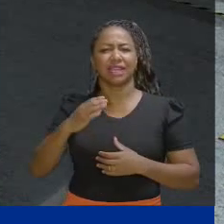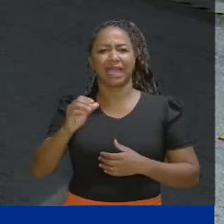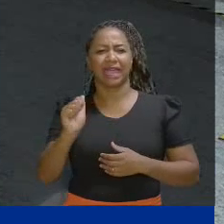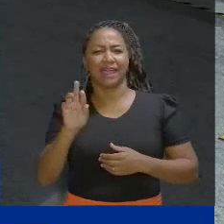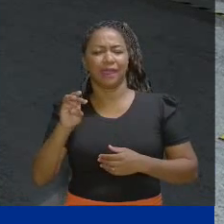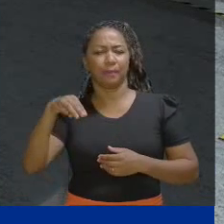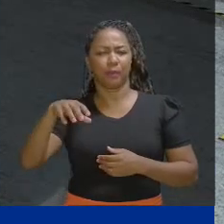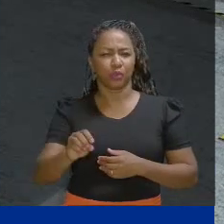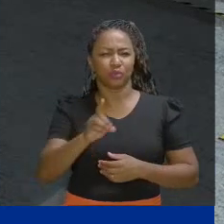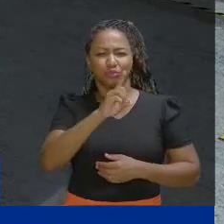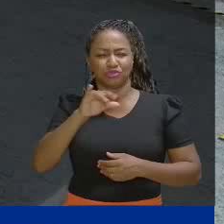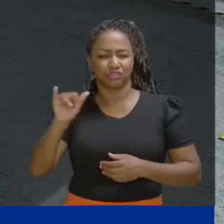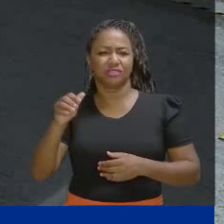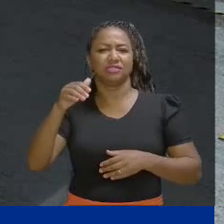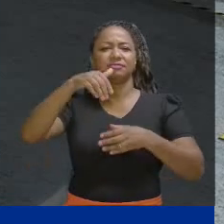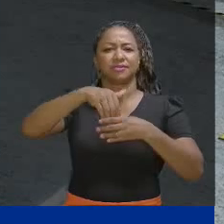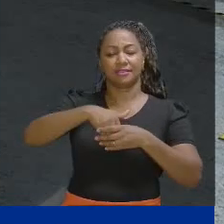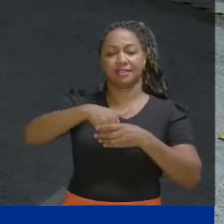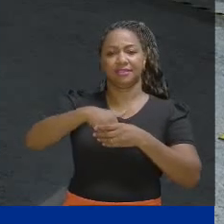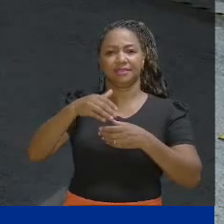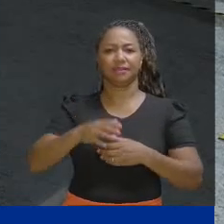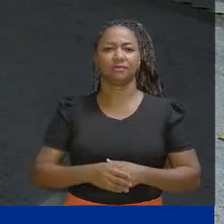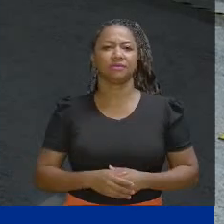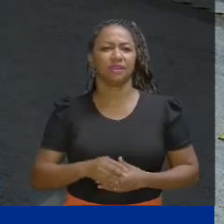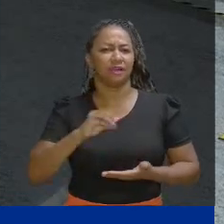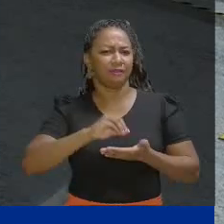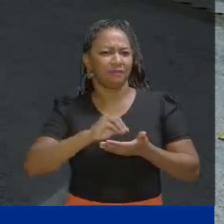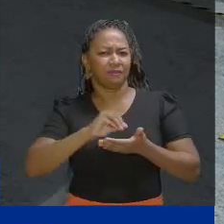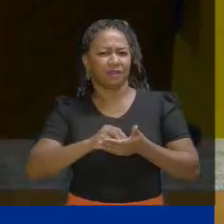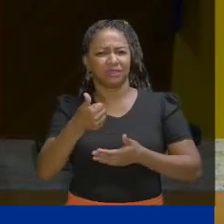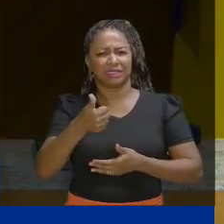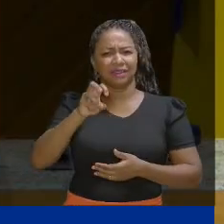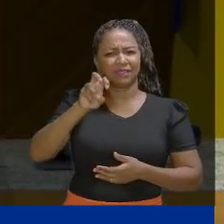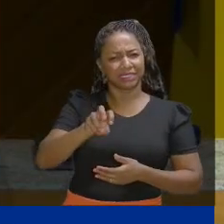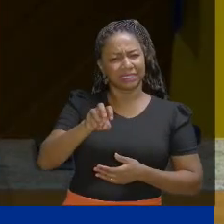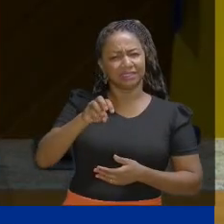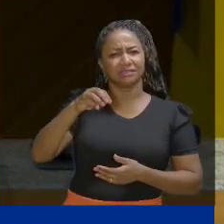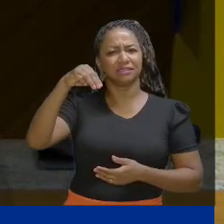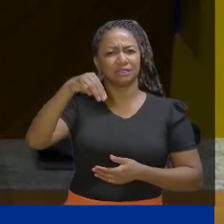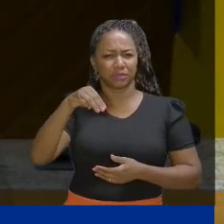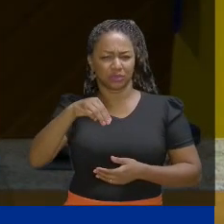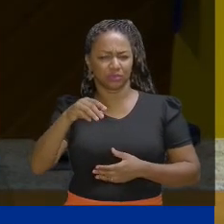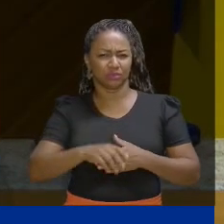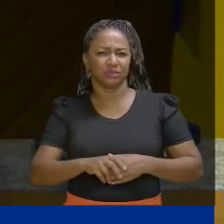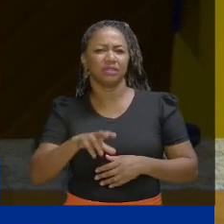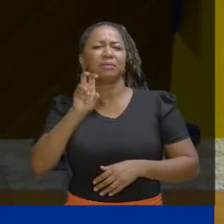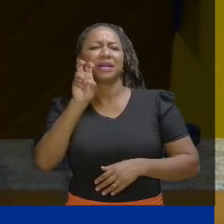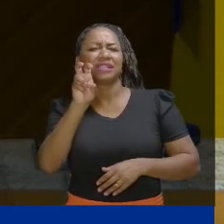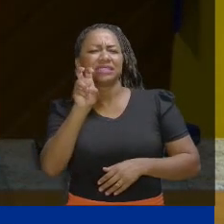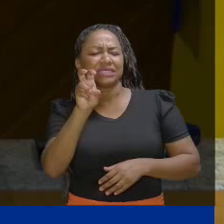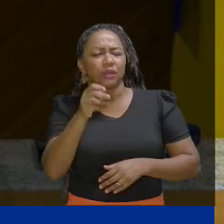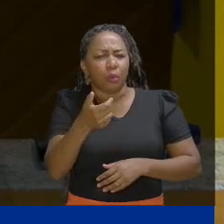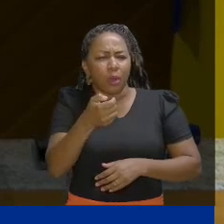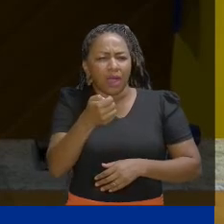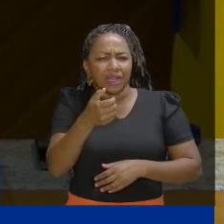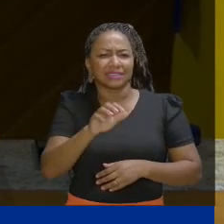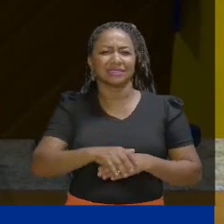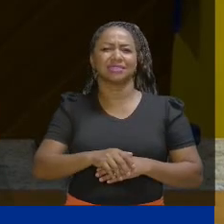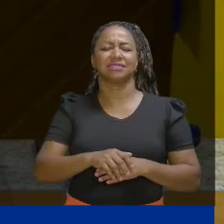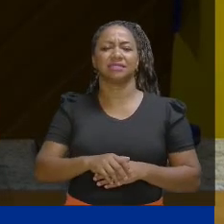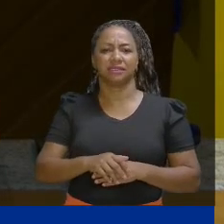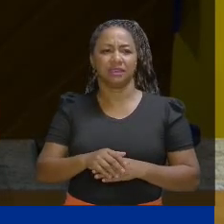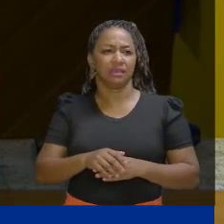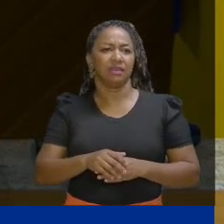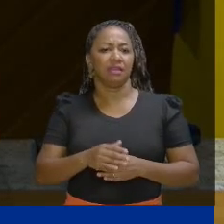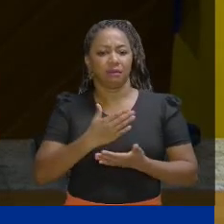da eleição, faltava 15 minutos para 5 horas. Ou seja, 15 minutos para as